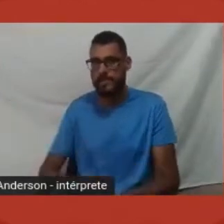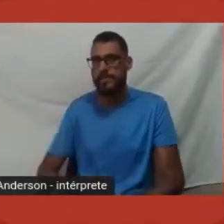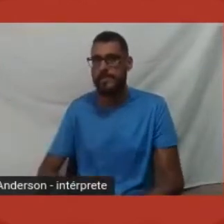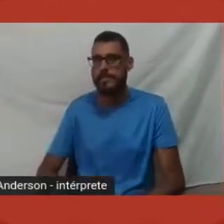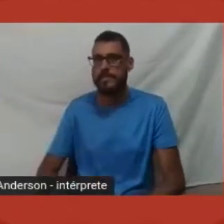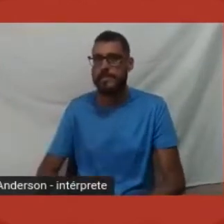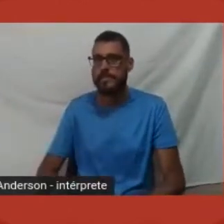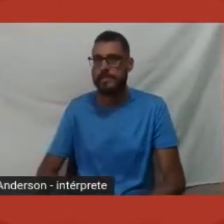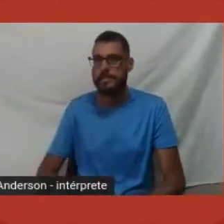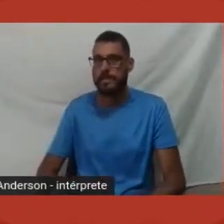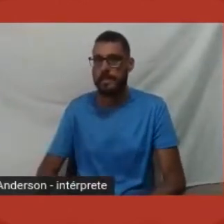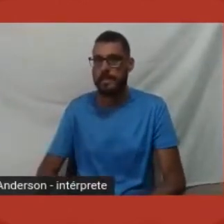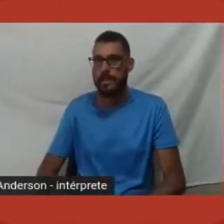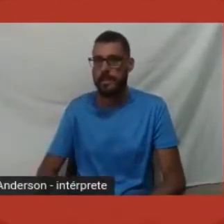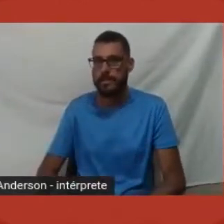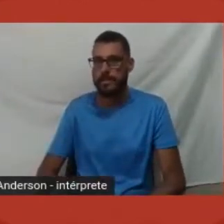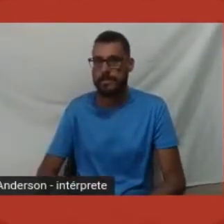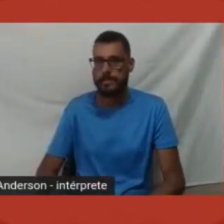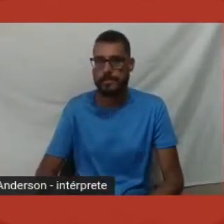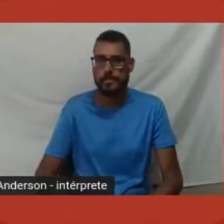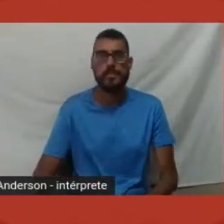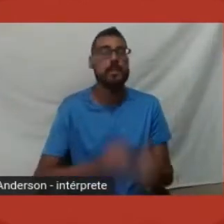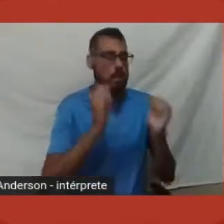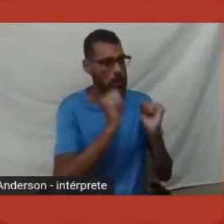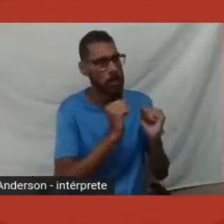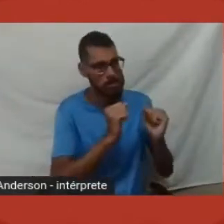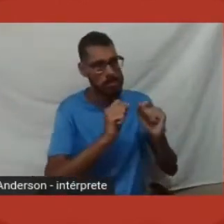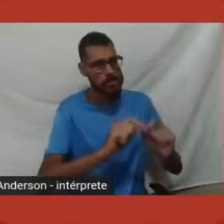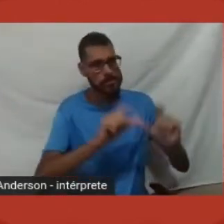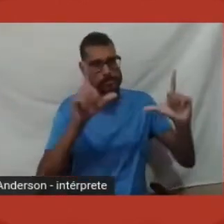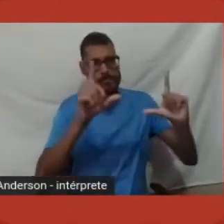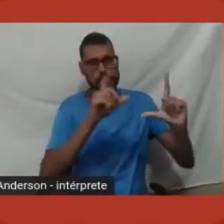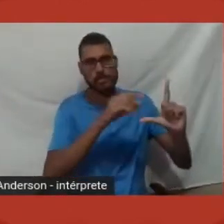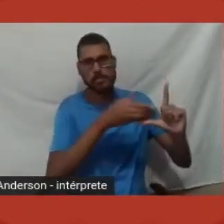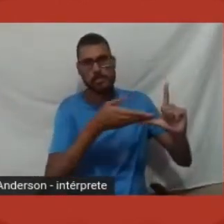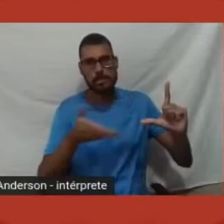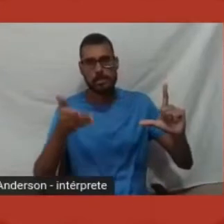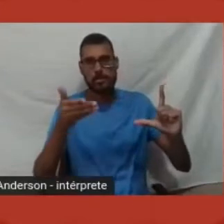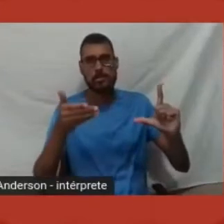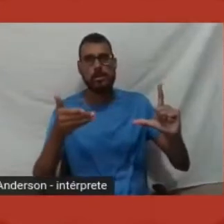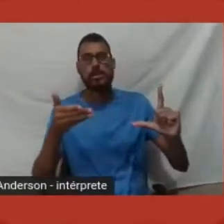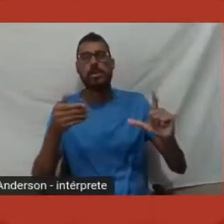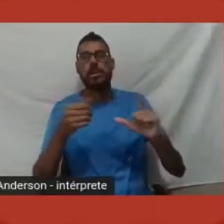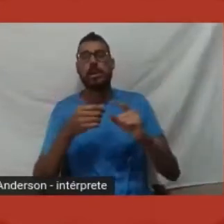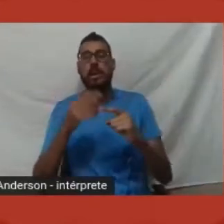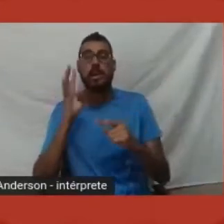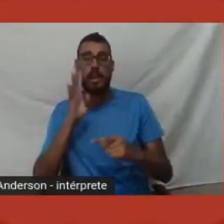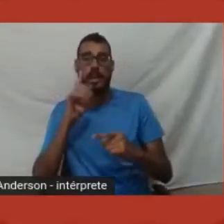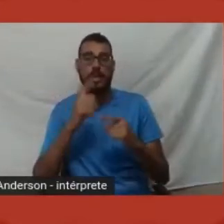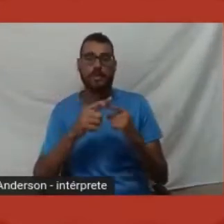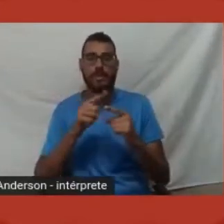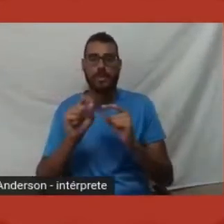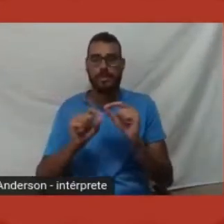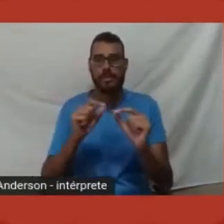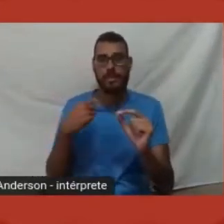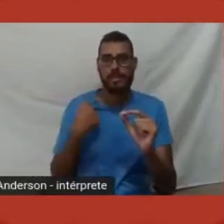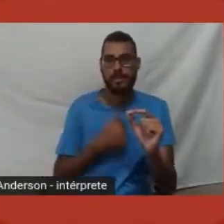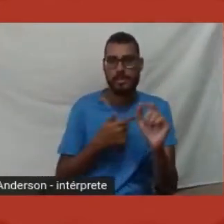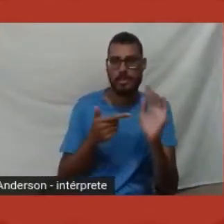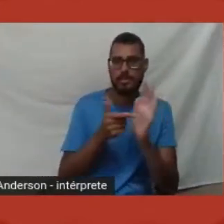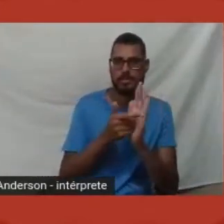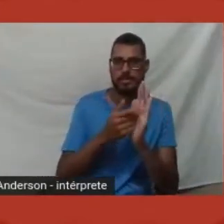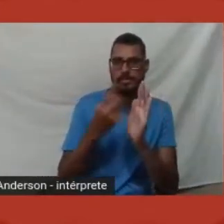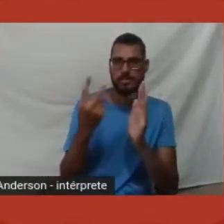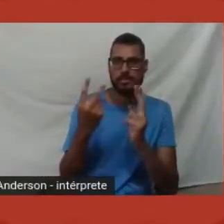Humberto. Pode compartilhar, então, Conrado. Aí seria legal, pessoal, como nós temos aqui dois papéis, né, o Jorginho e a